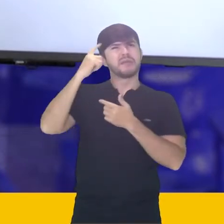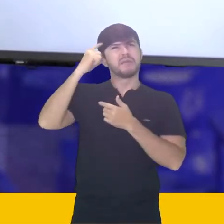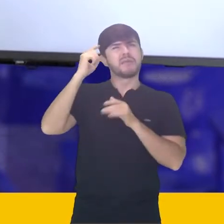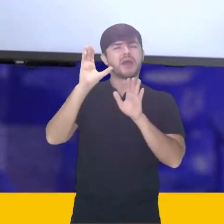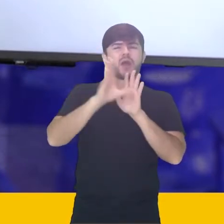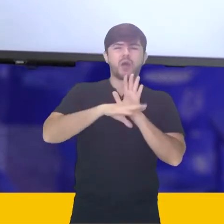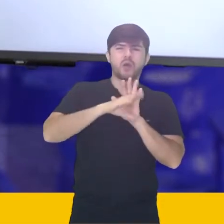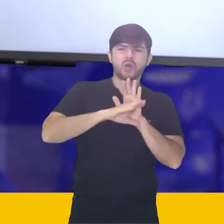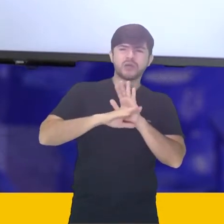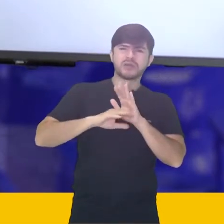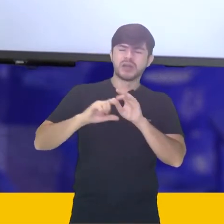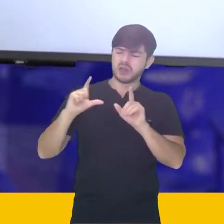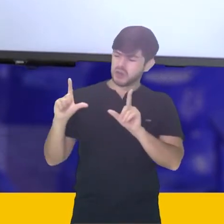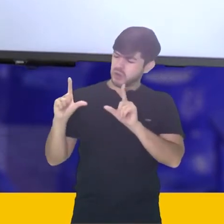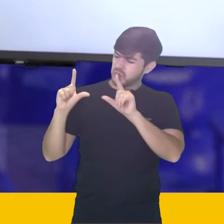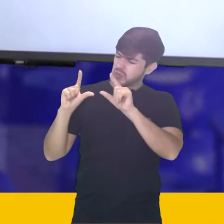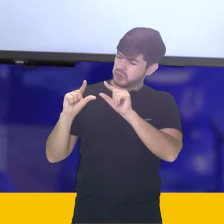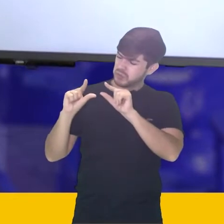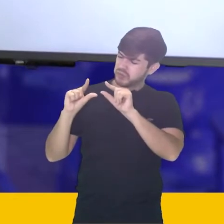desenvolvido nesse caso,